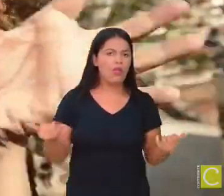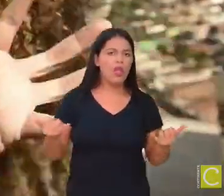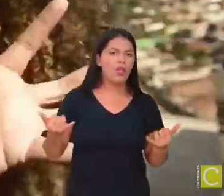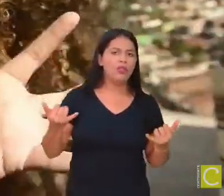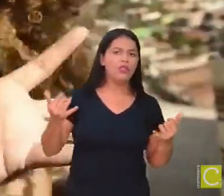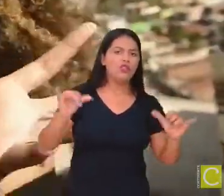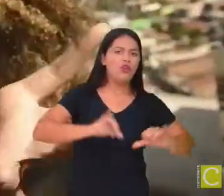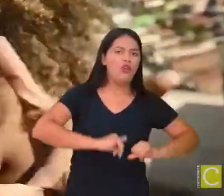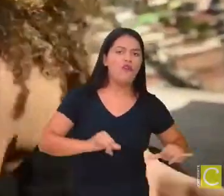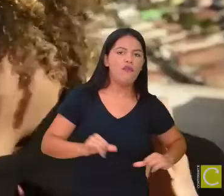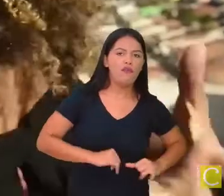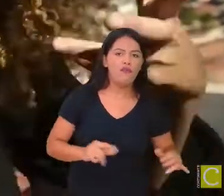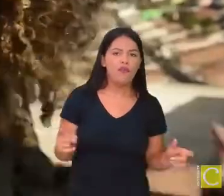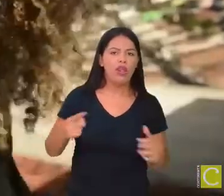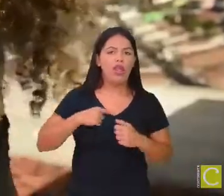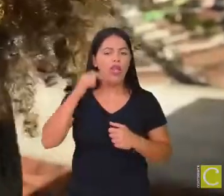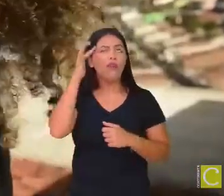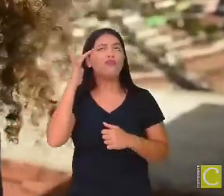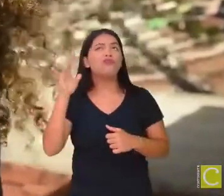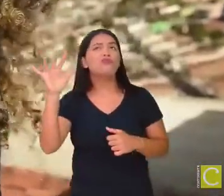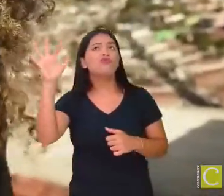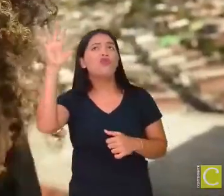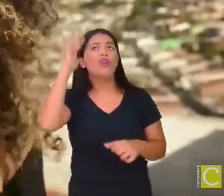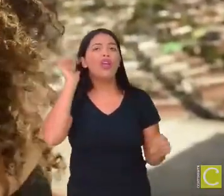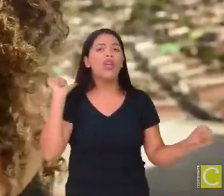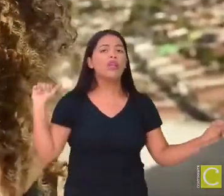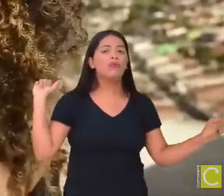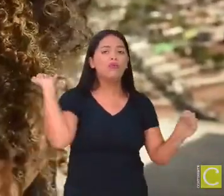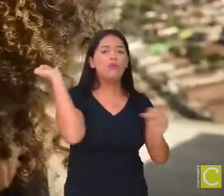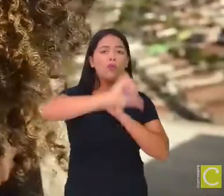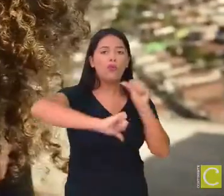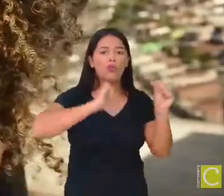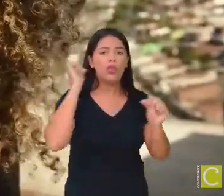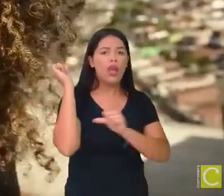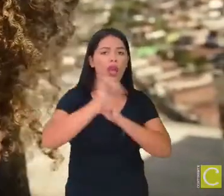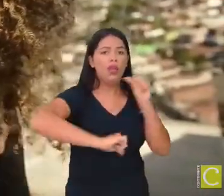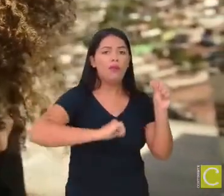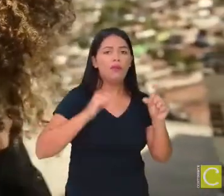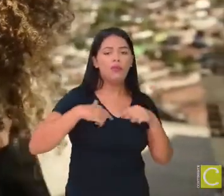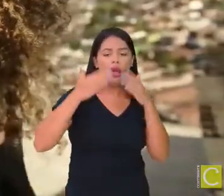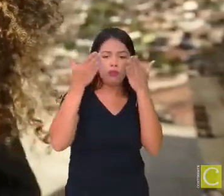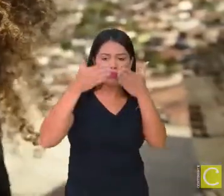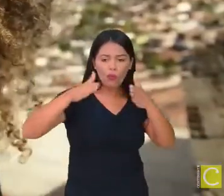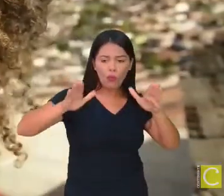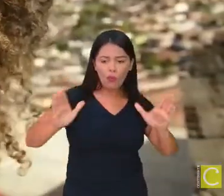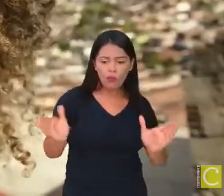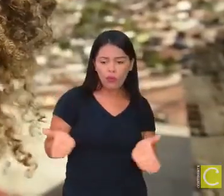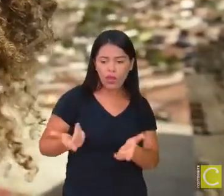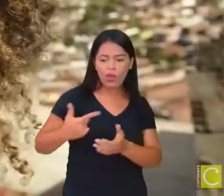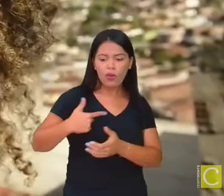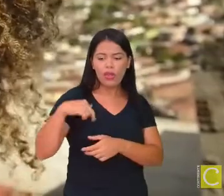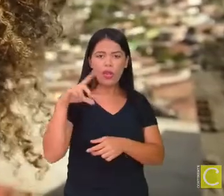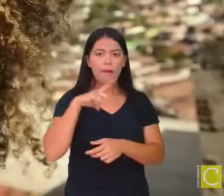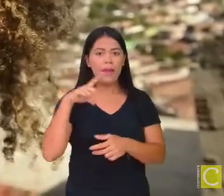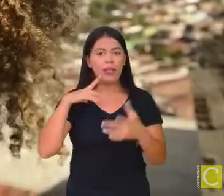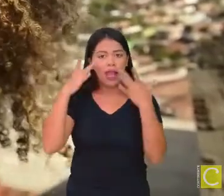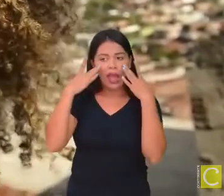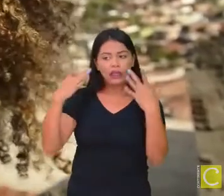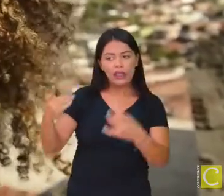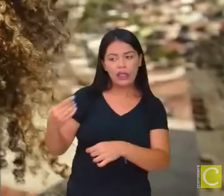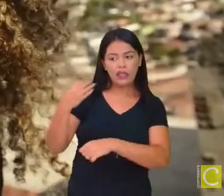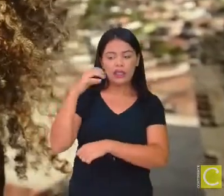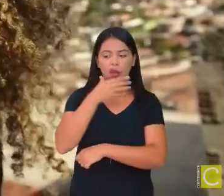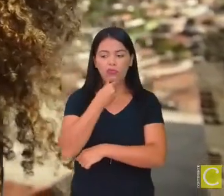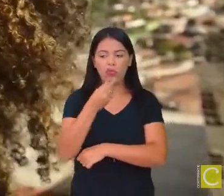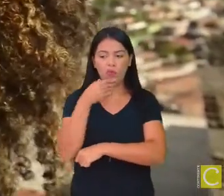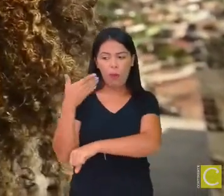várias vezes sonhei ser mulata. Mulher fruta dessas que ao menos é desejada. Atraí olhar de homem branco que não me